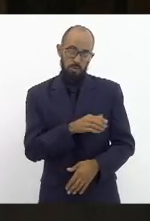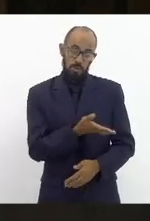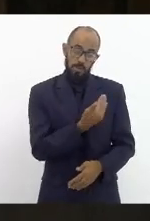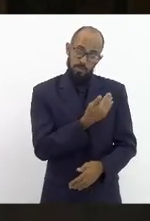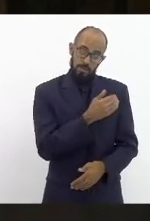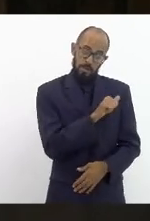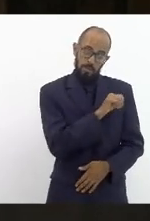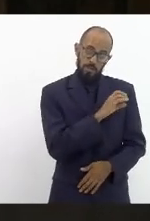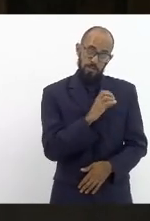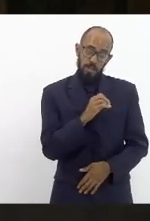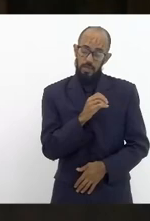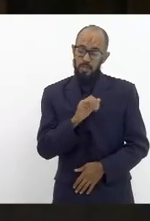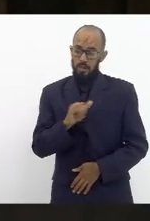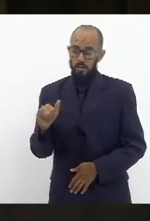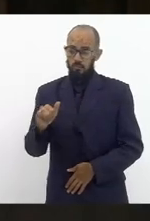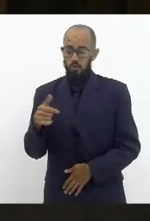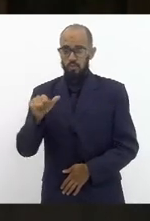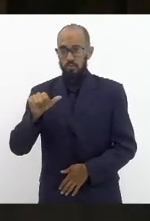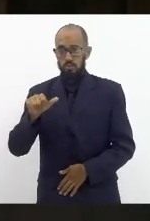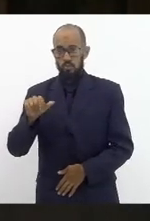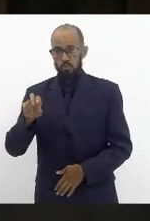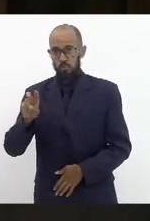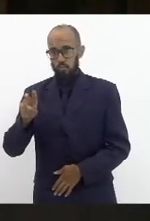anuncia 2.000 vagas,